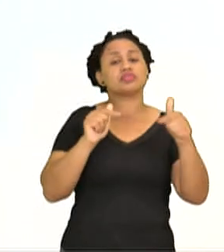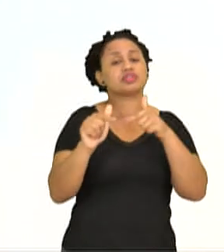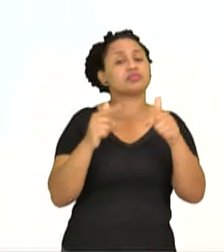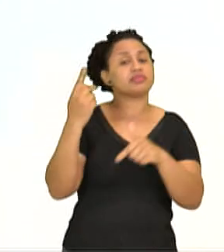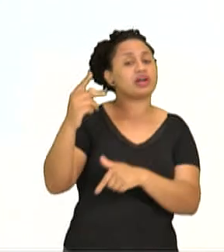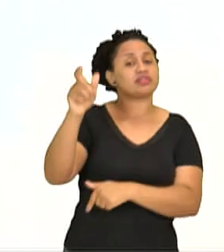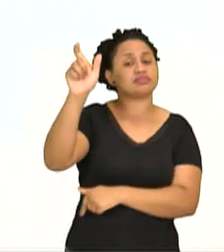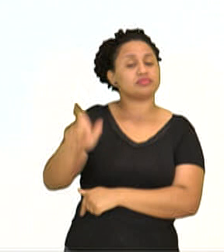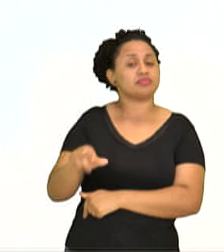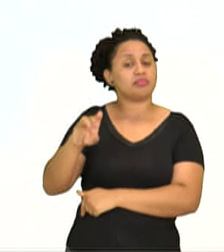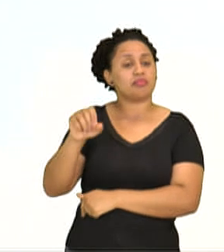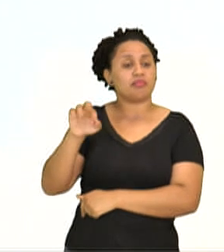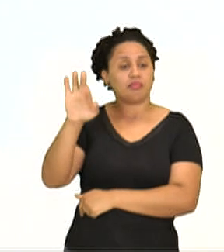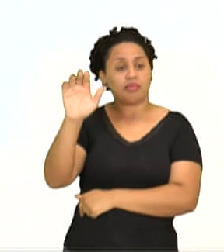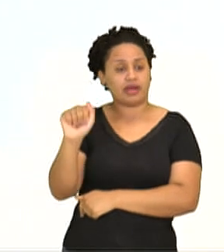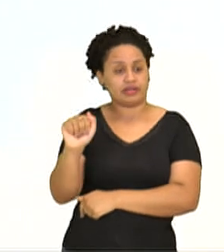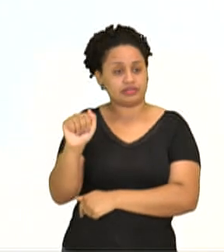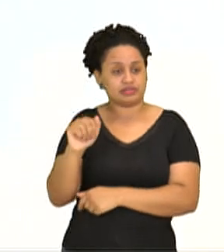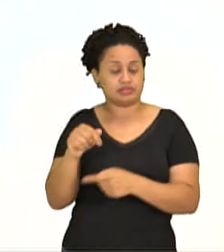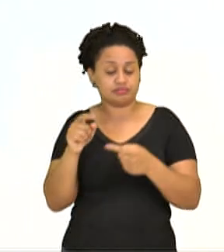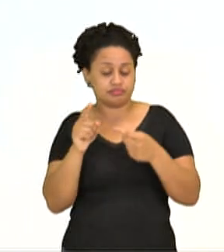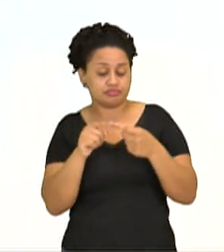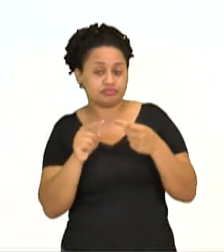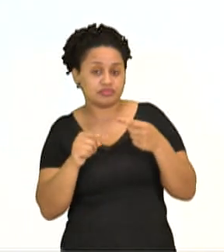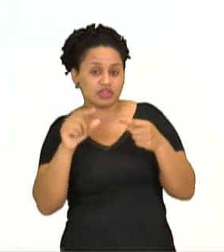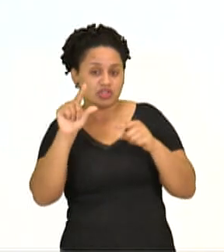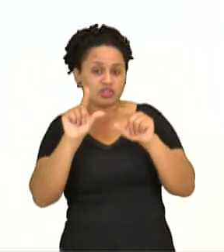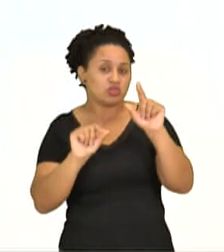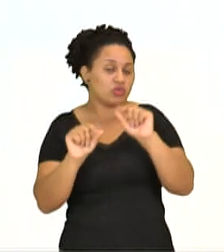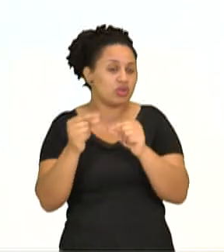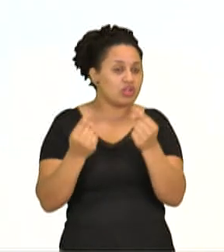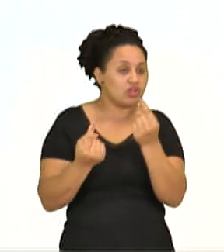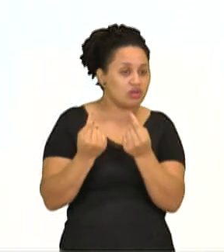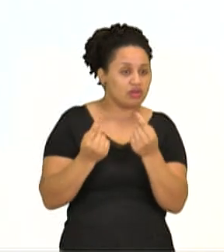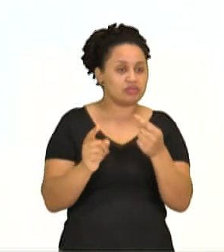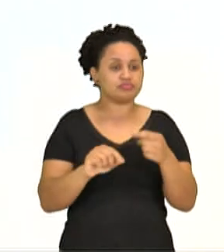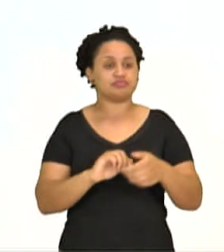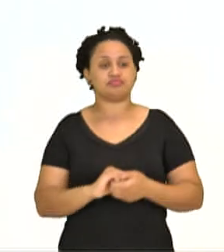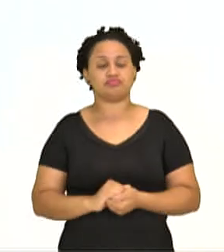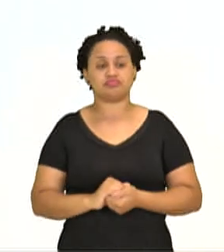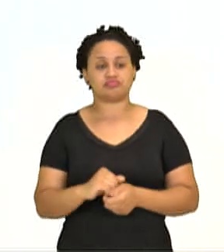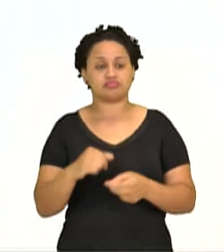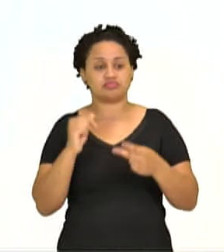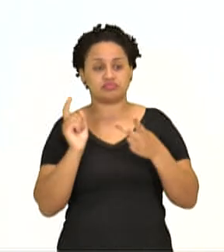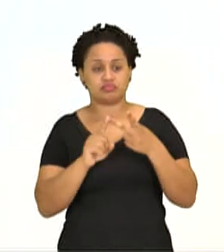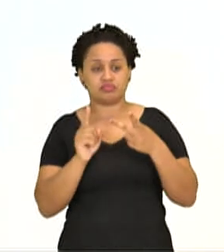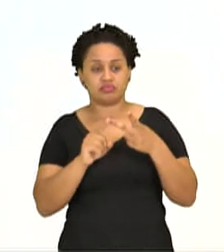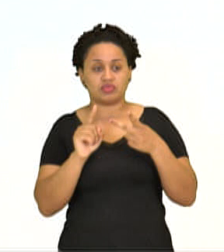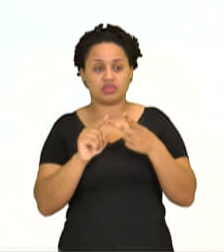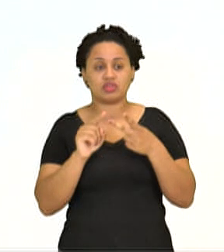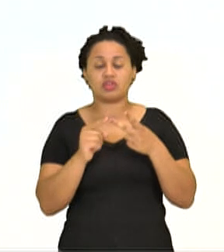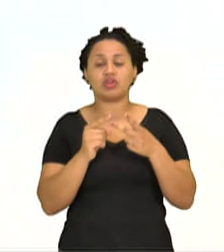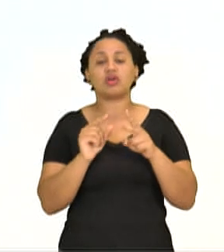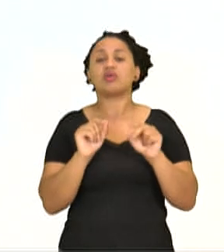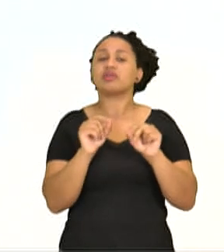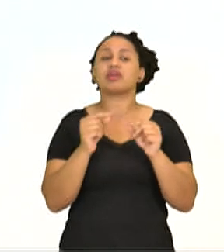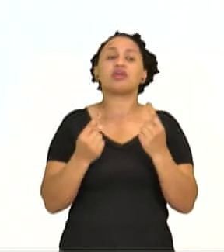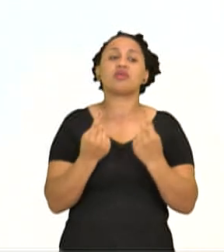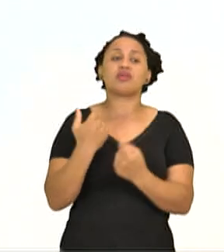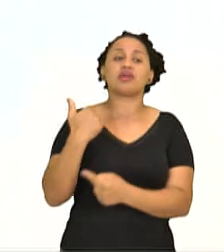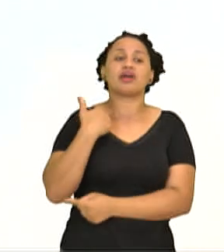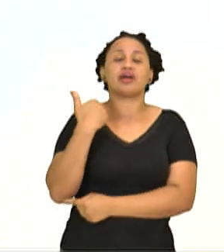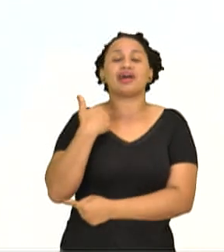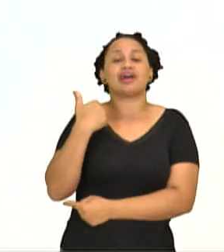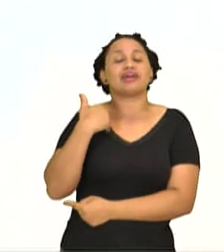dela? Soccer player or occupation? Atenção! Letter B. How old is